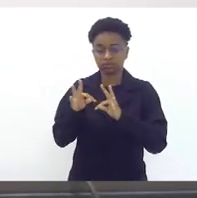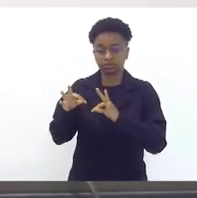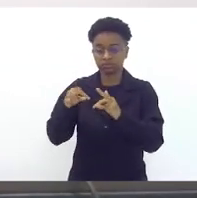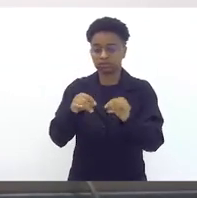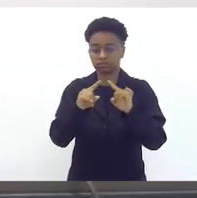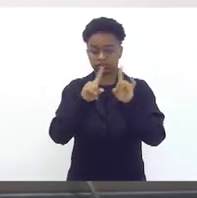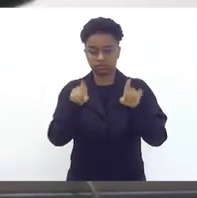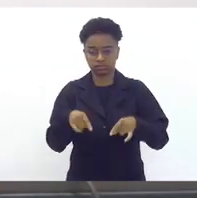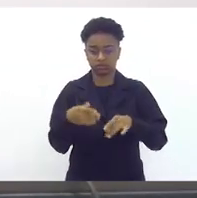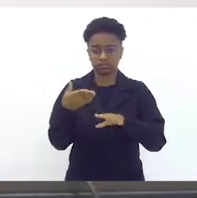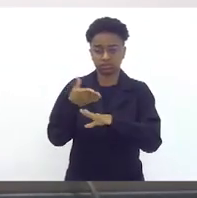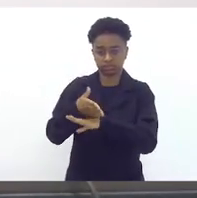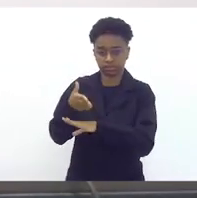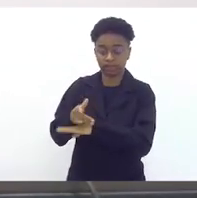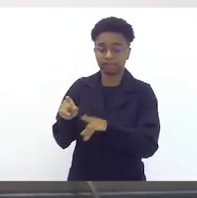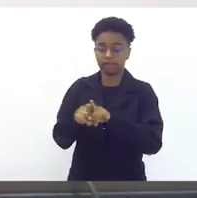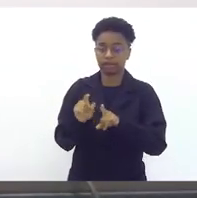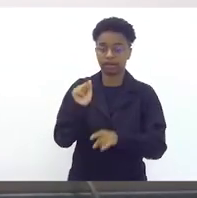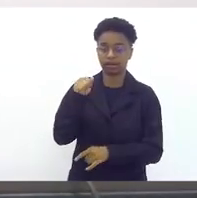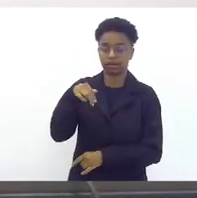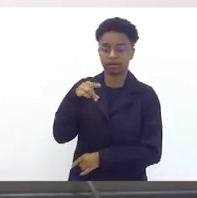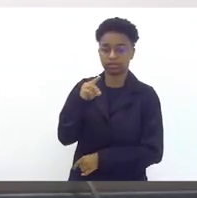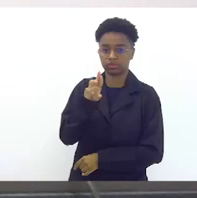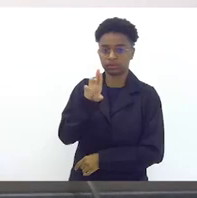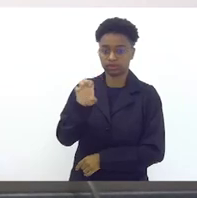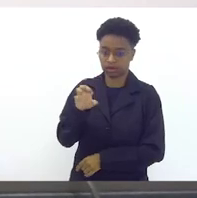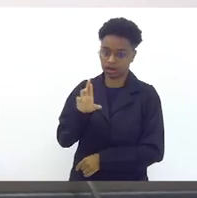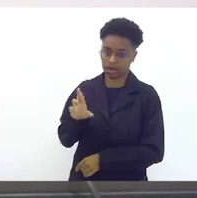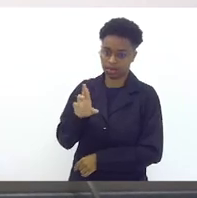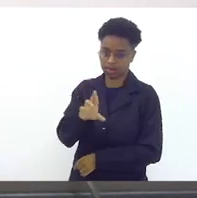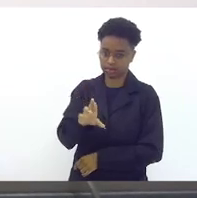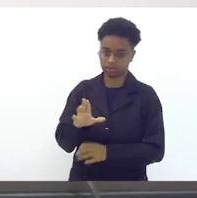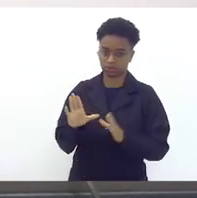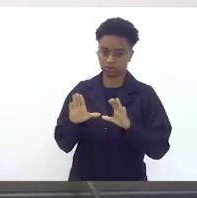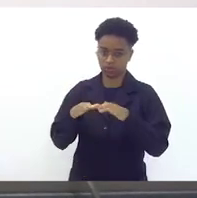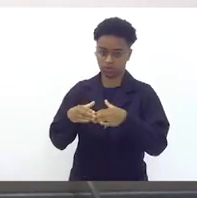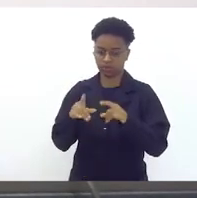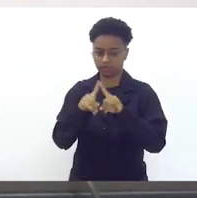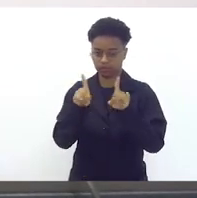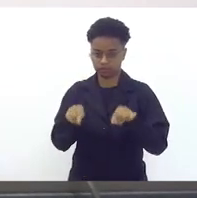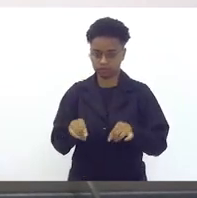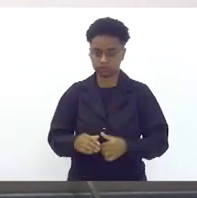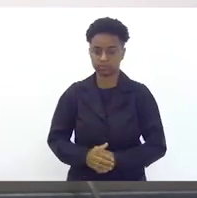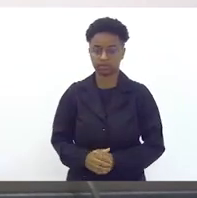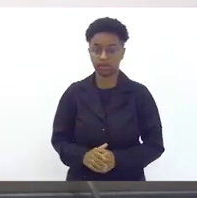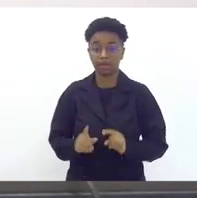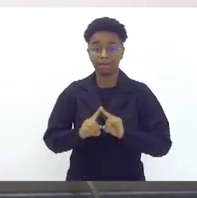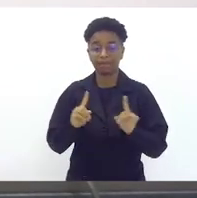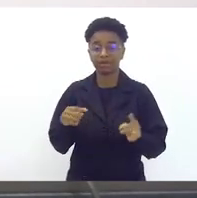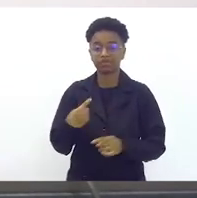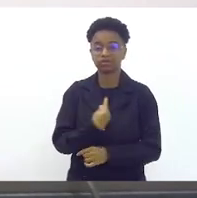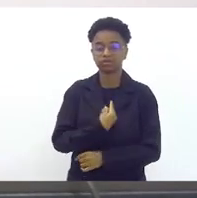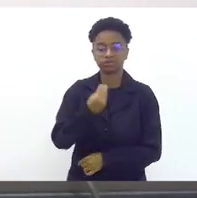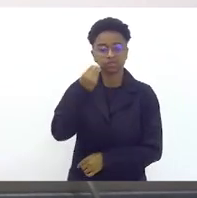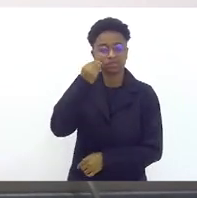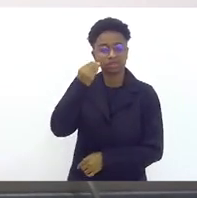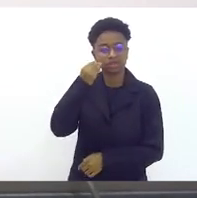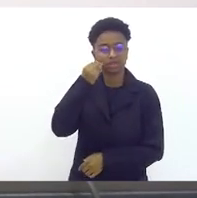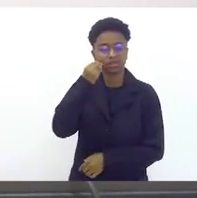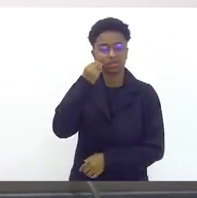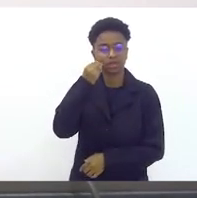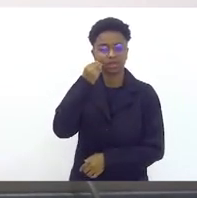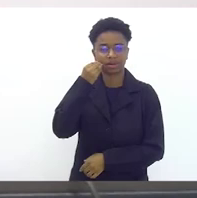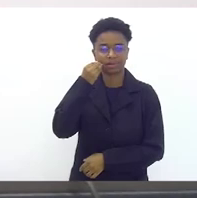né, que o André aqui muito bem representa, é ver se a gente, pelo menos, tem uma